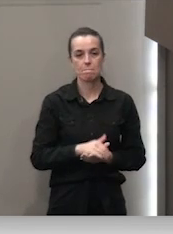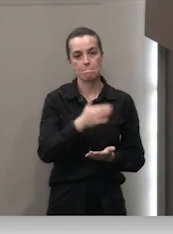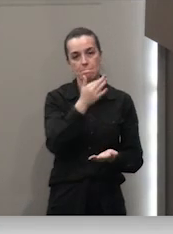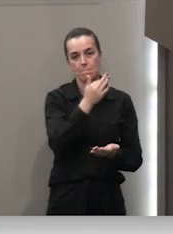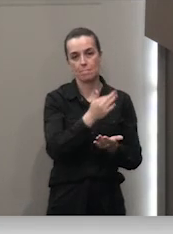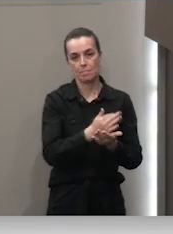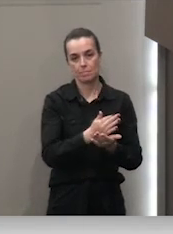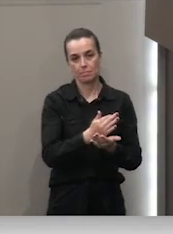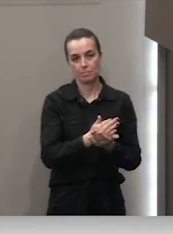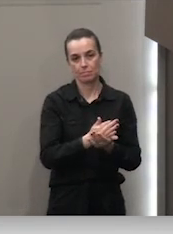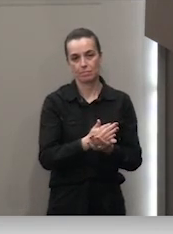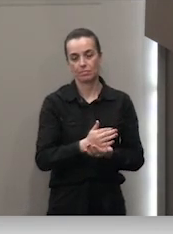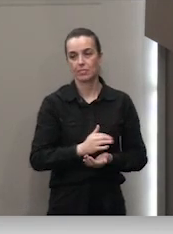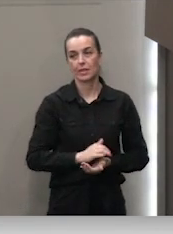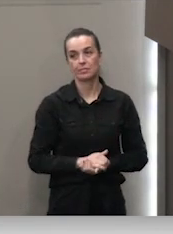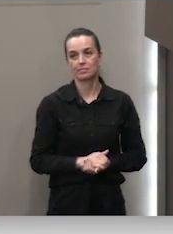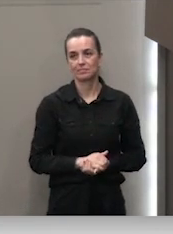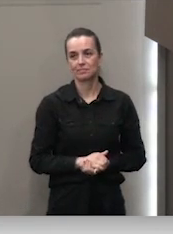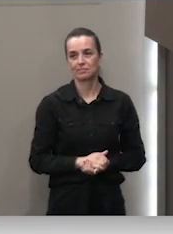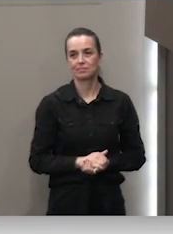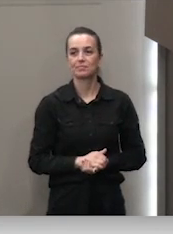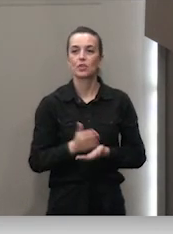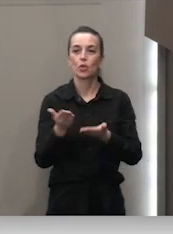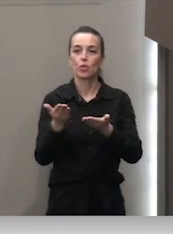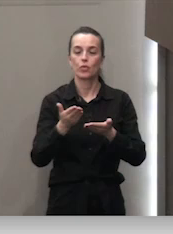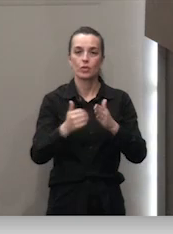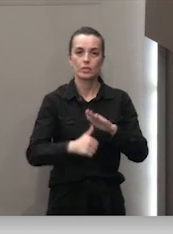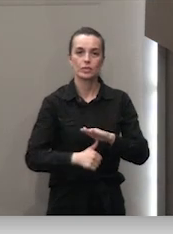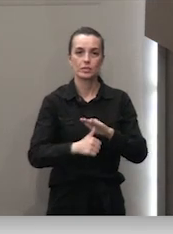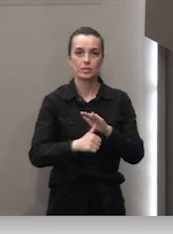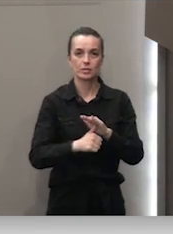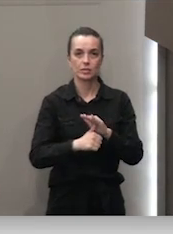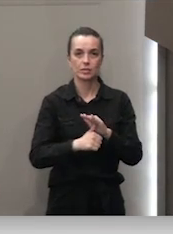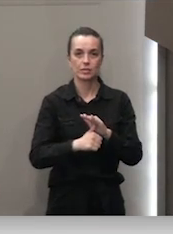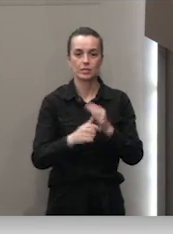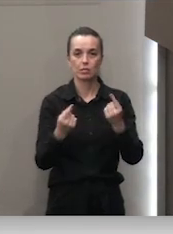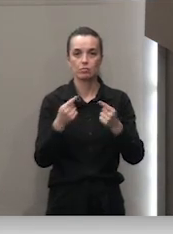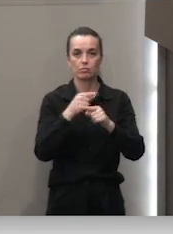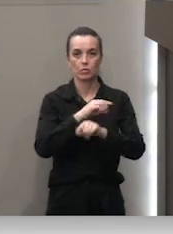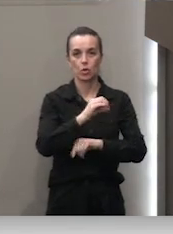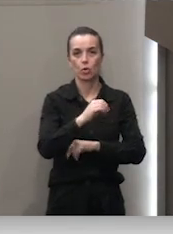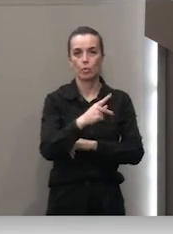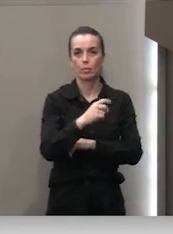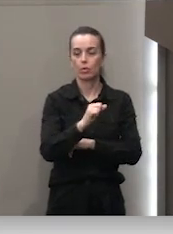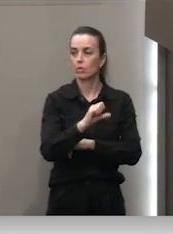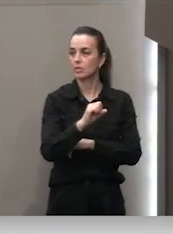Ausente. Convidamos a liderança da oposição.